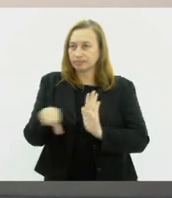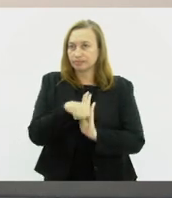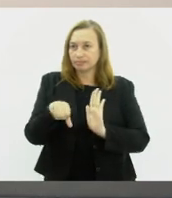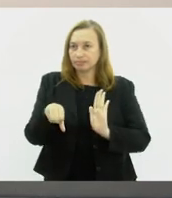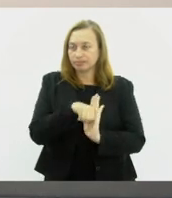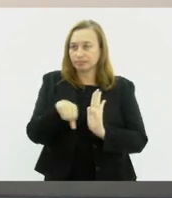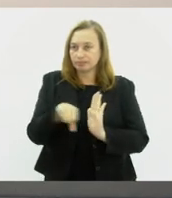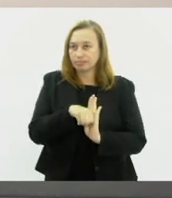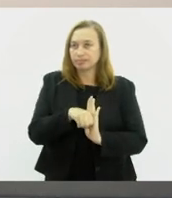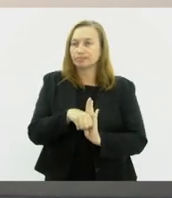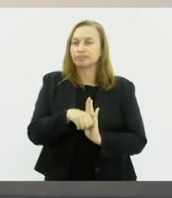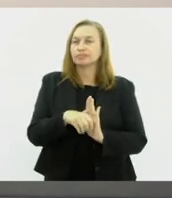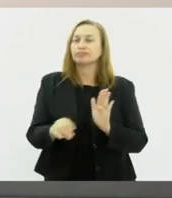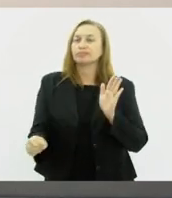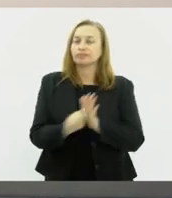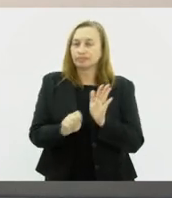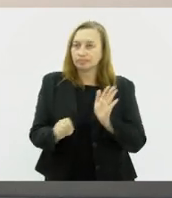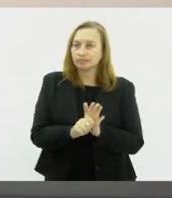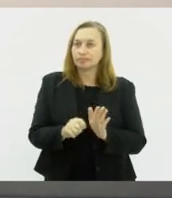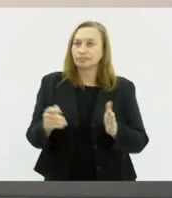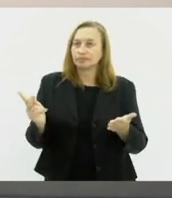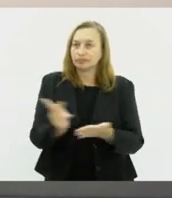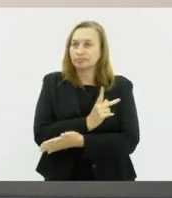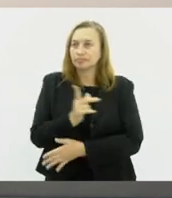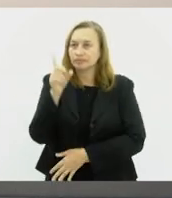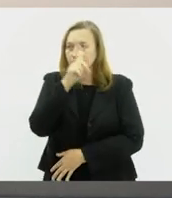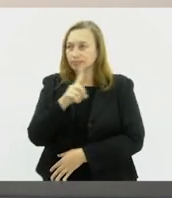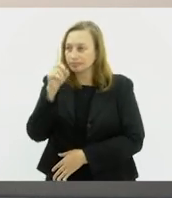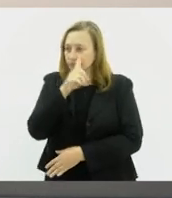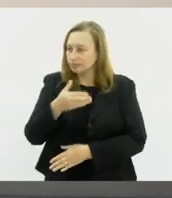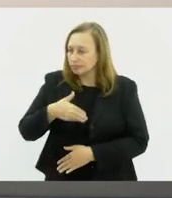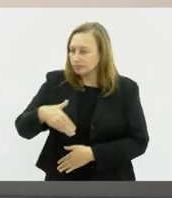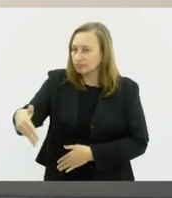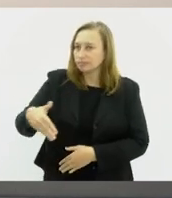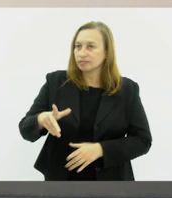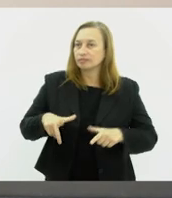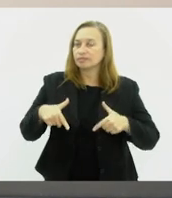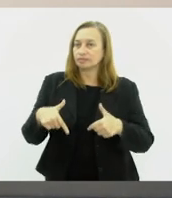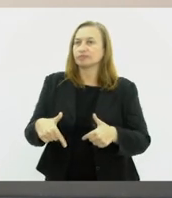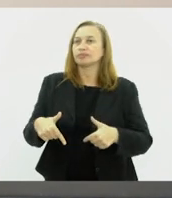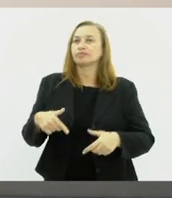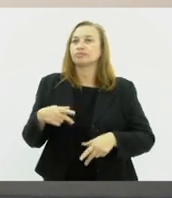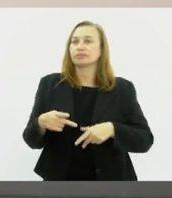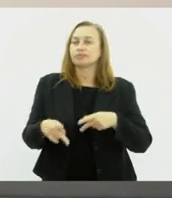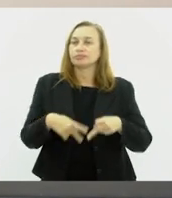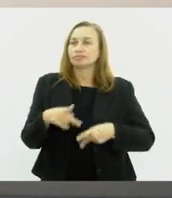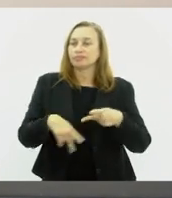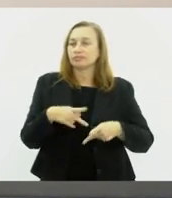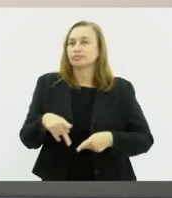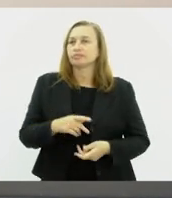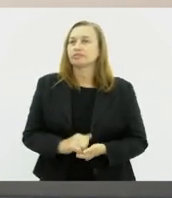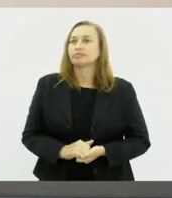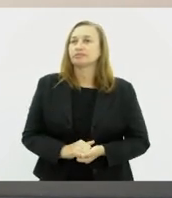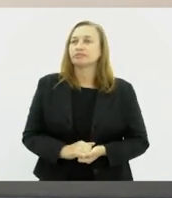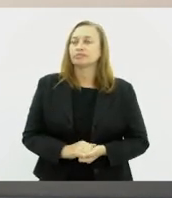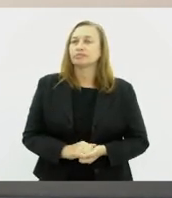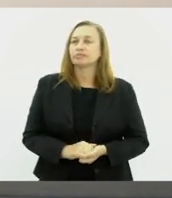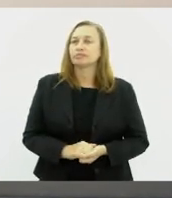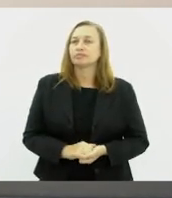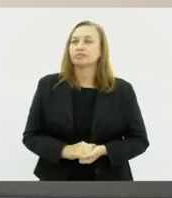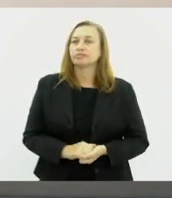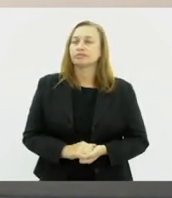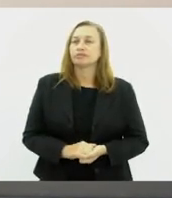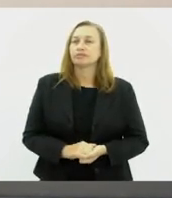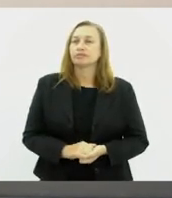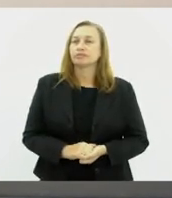agora nesse domingo tá a gente apoia qualquer ação popular 2 minutos né